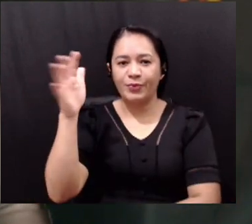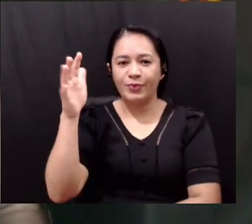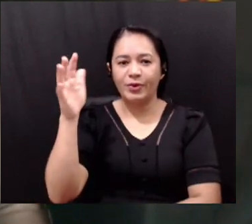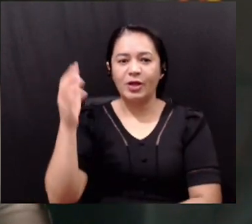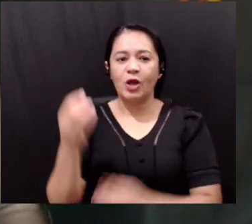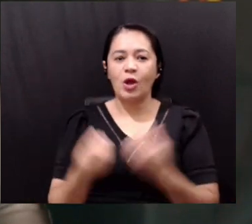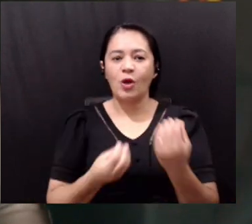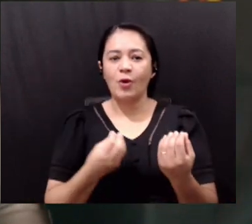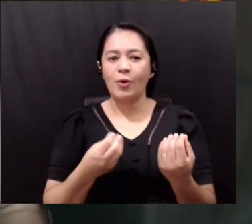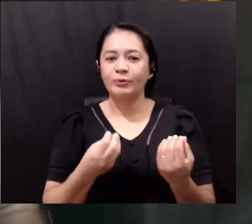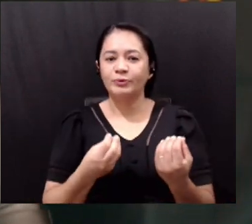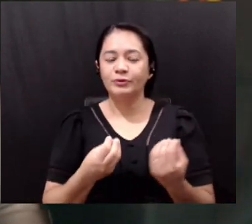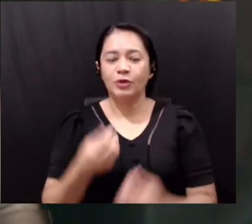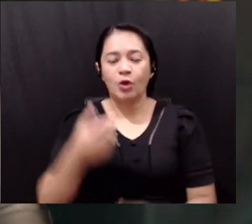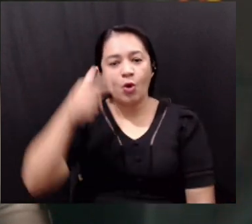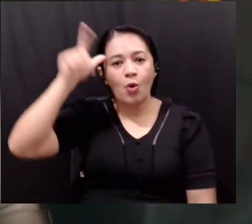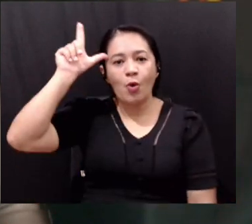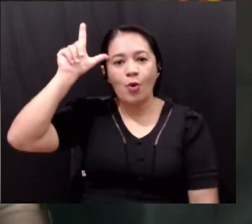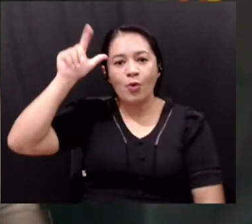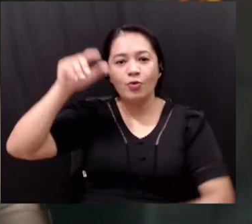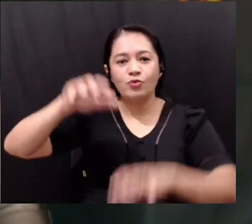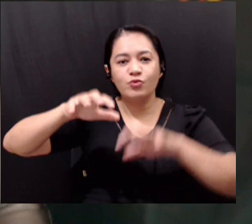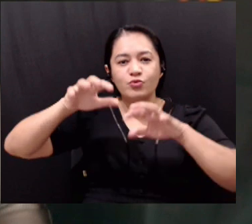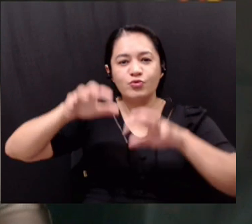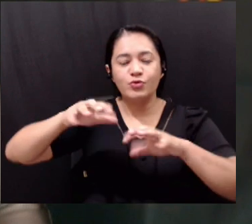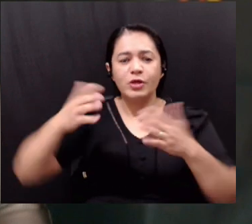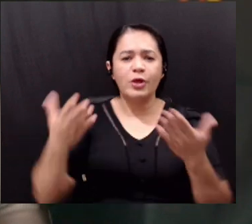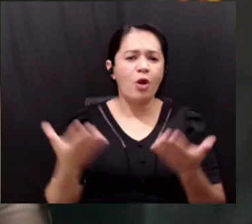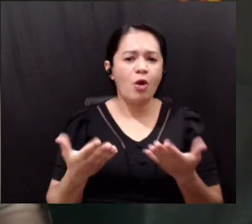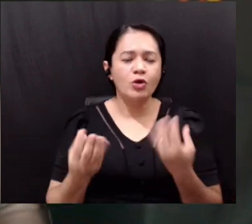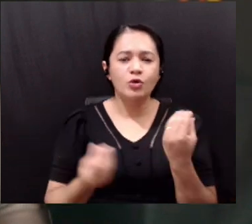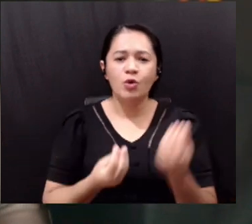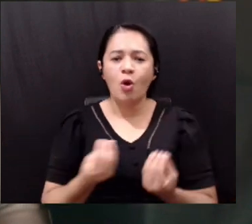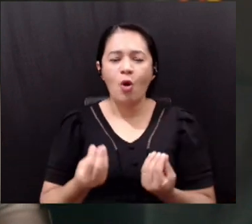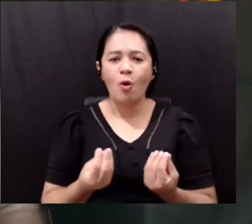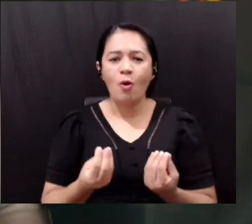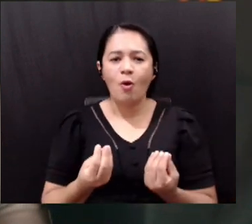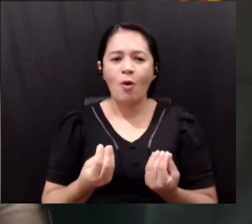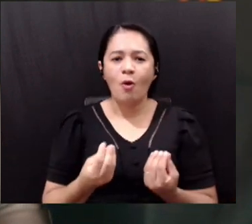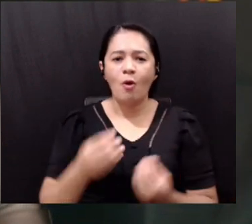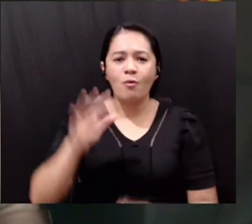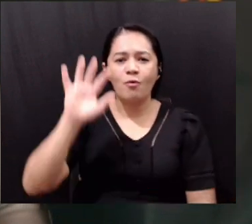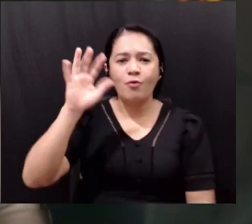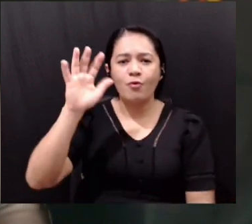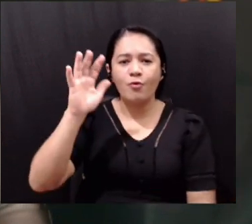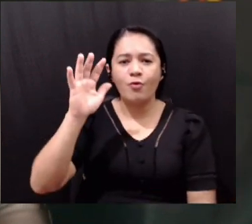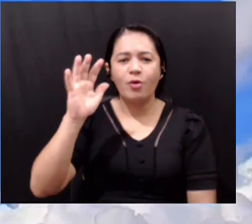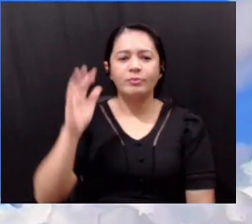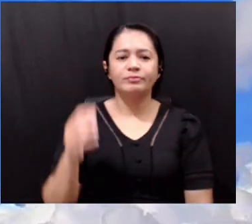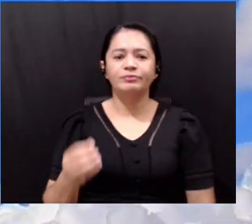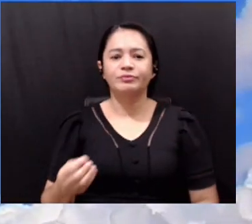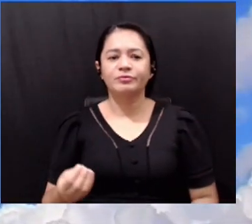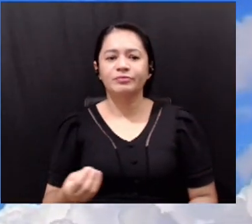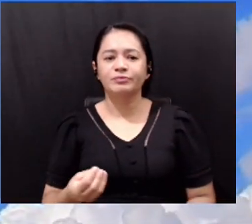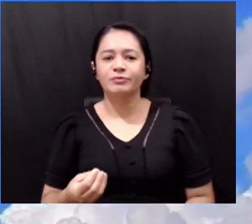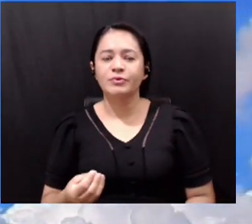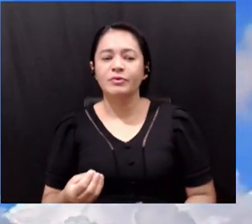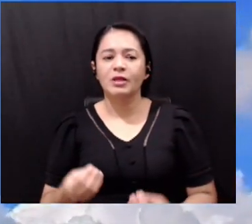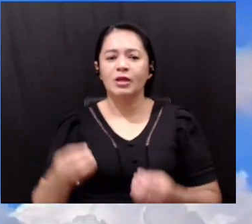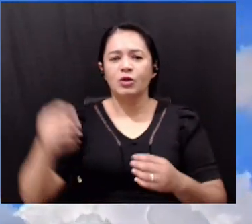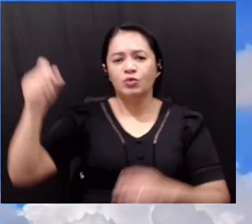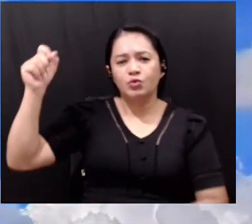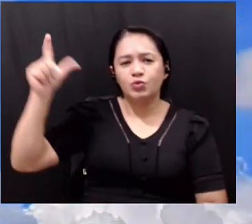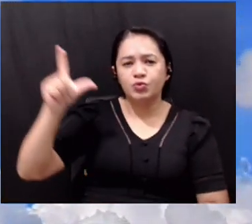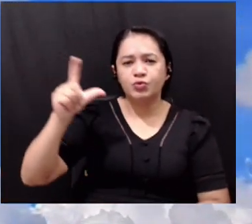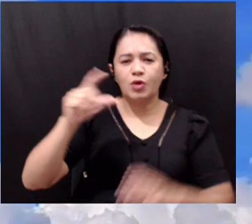hoje, como será que fica a previsão do tempo? Quarta-feira, o tempo segue estável, com sol entre nuvens e previsão de